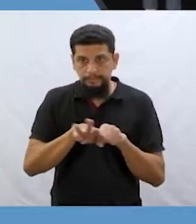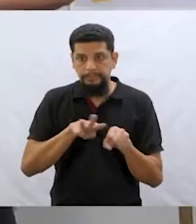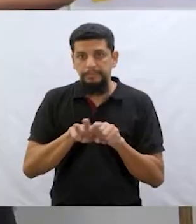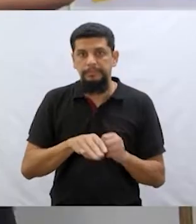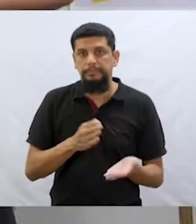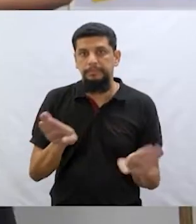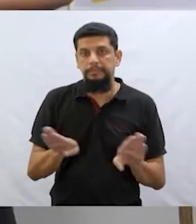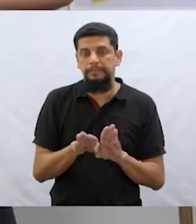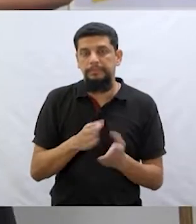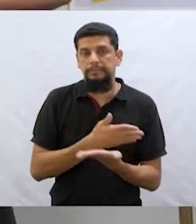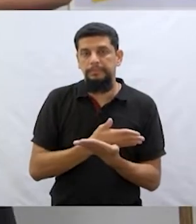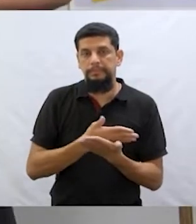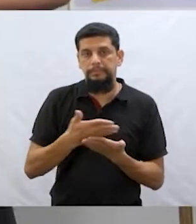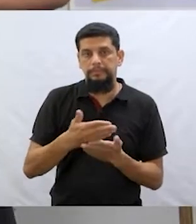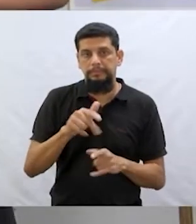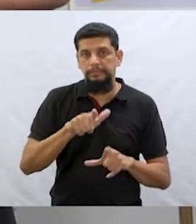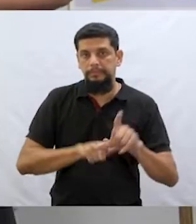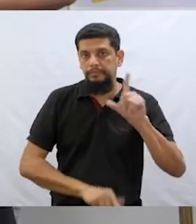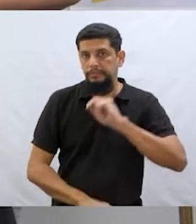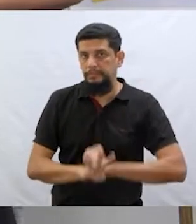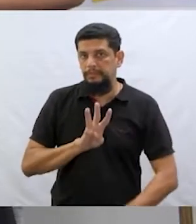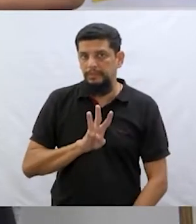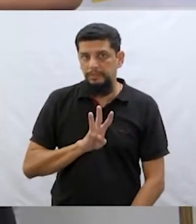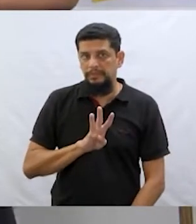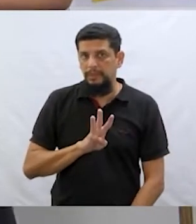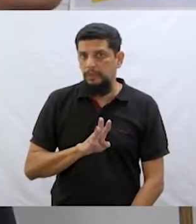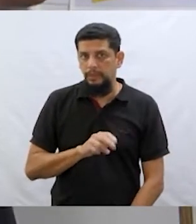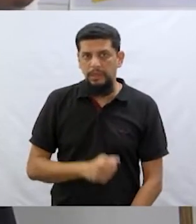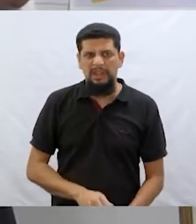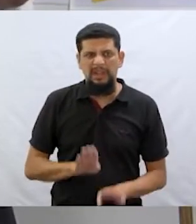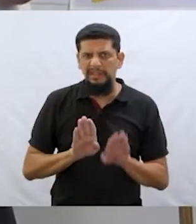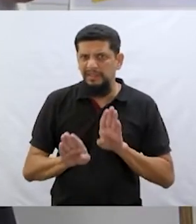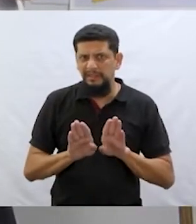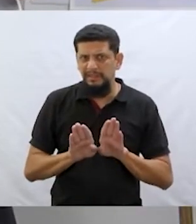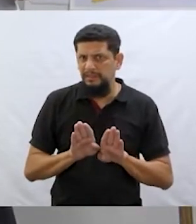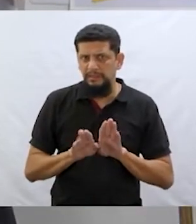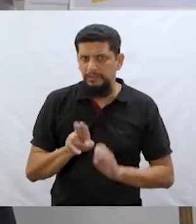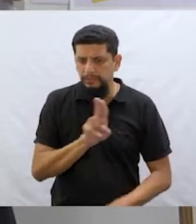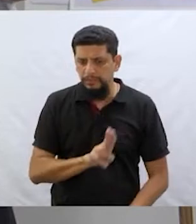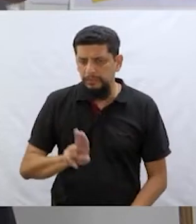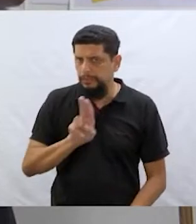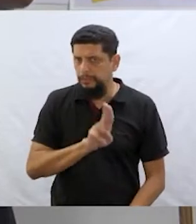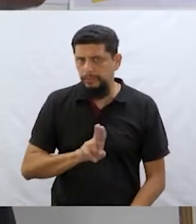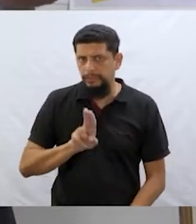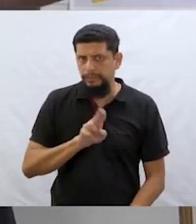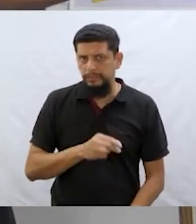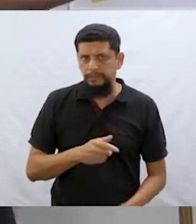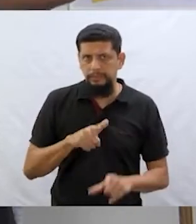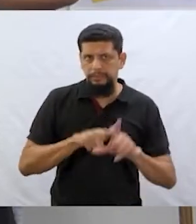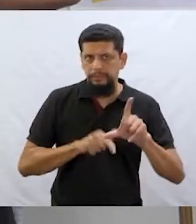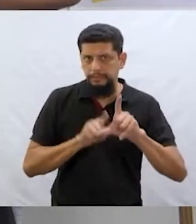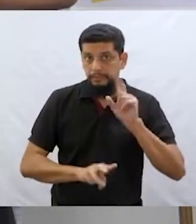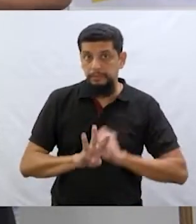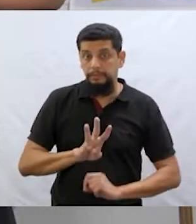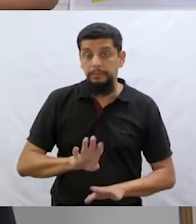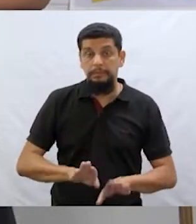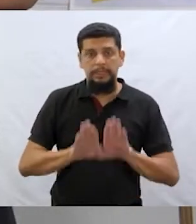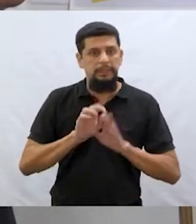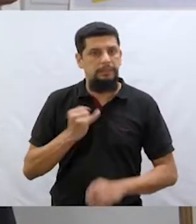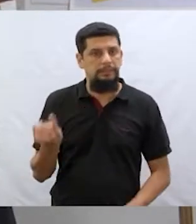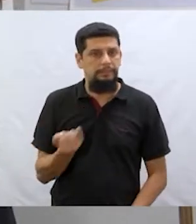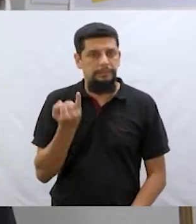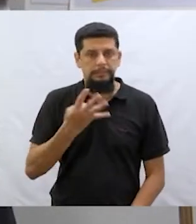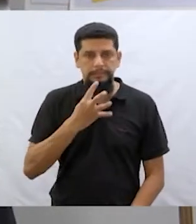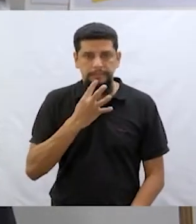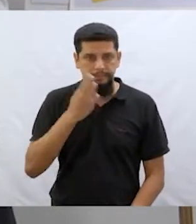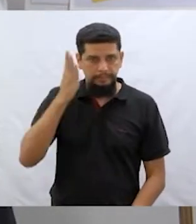Também começa com o W. O W é uma letra que a gente não usa tanto em muitas palavras, mas é importante conhecer e saber